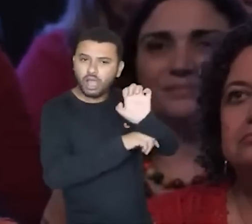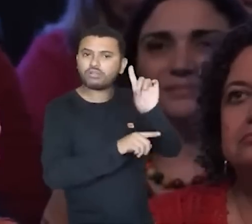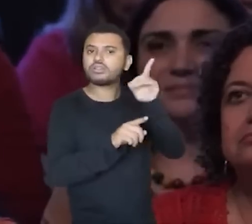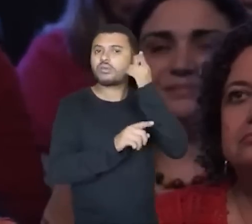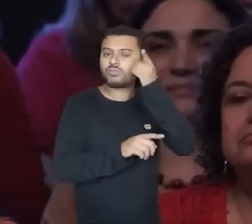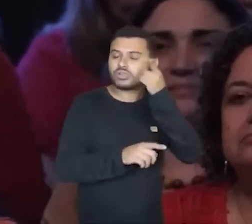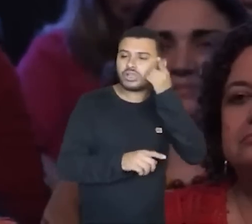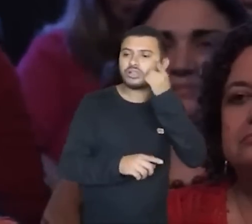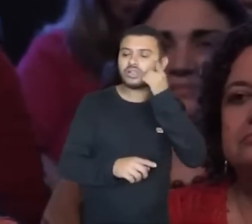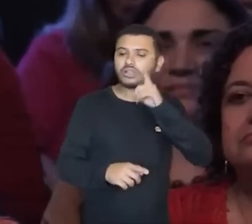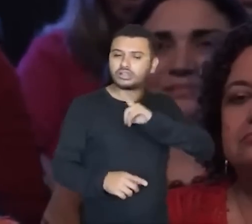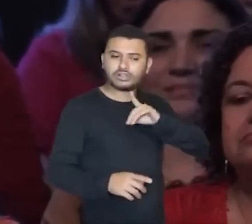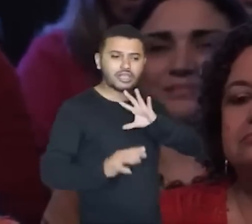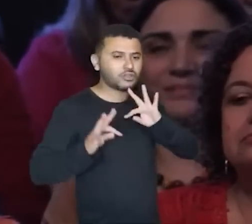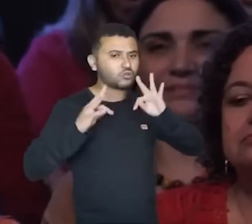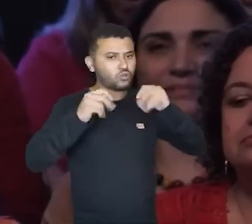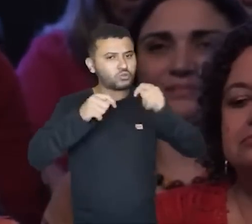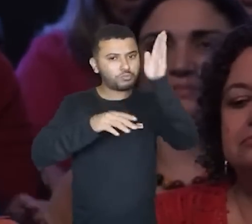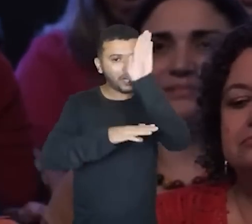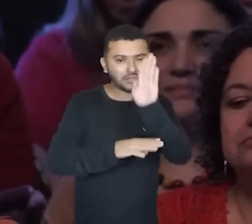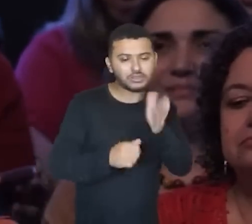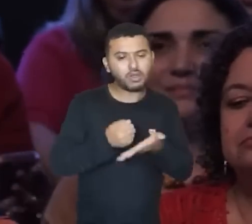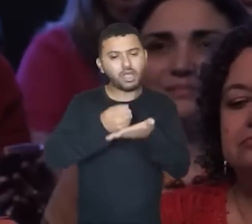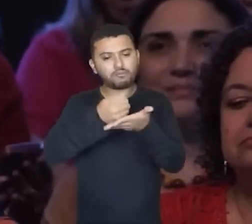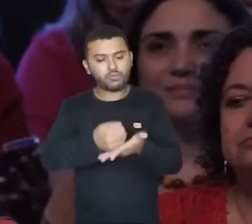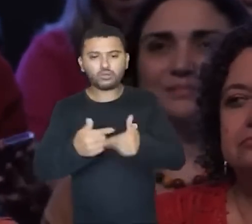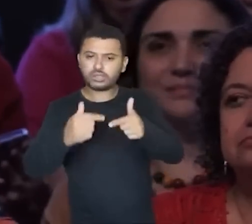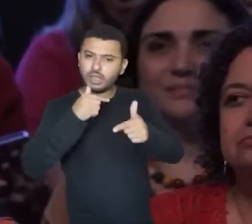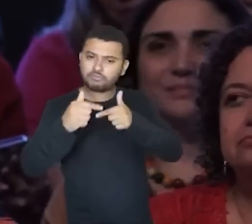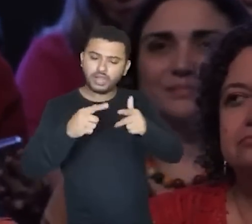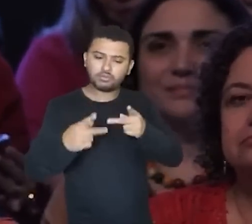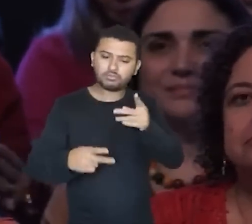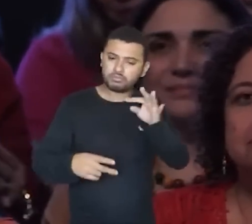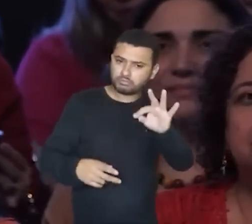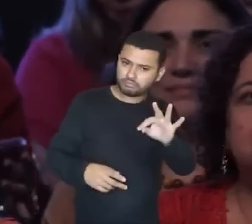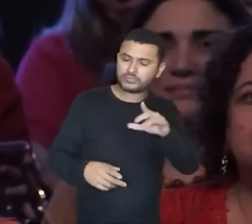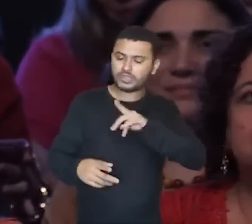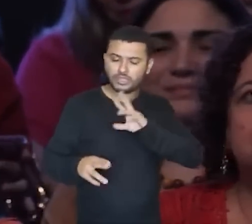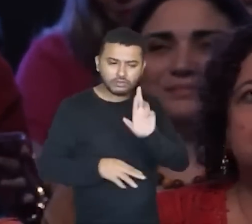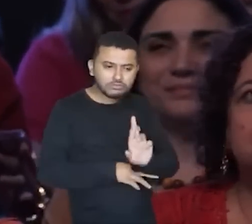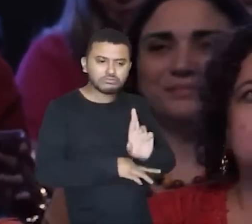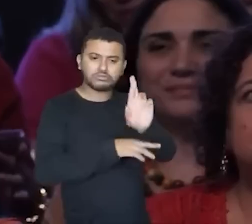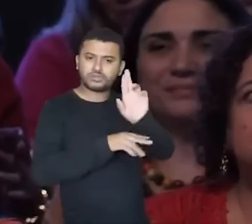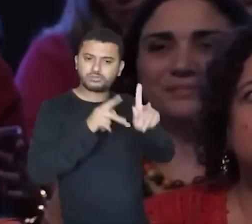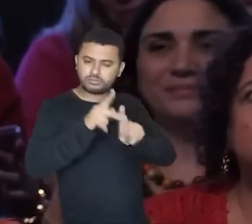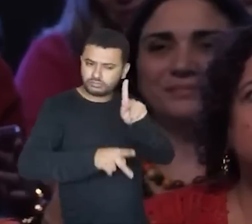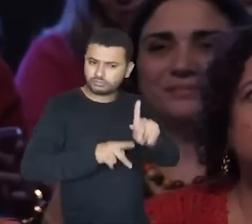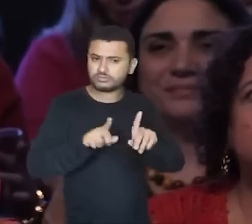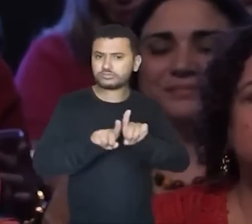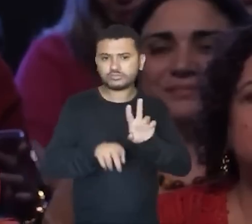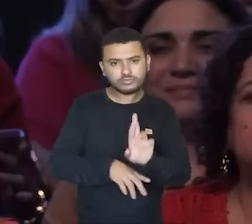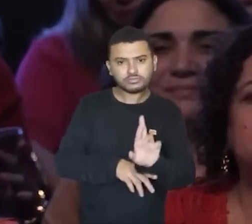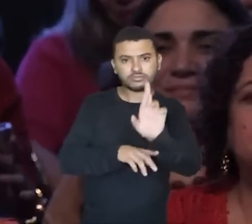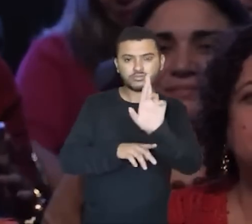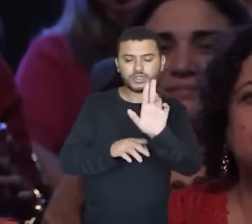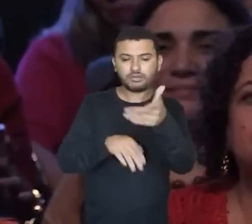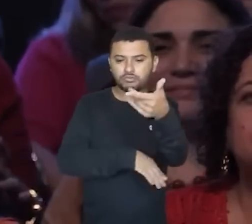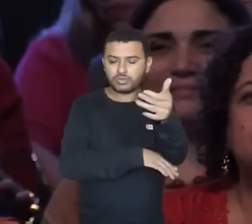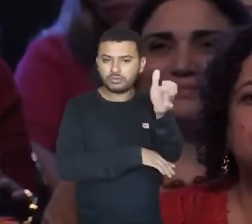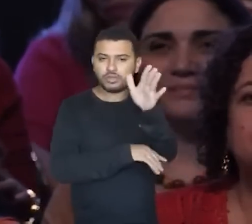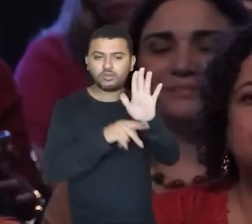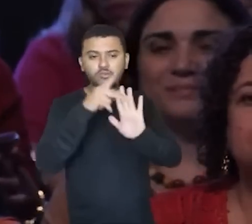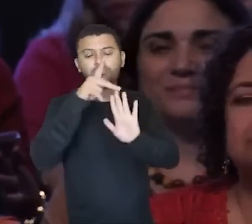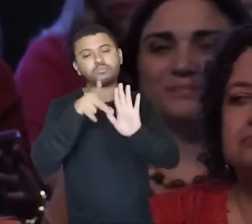estão em todo o Brasil, fazendo o trabalho do PT, representando o nosso povo e representando as nossas bandeiras. E faço